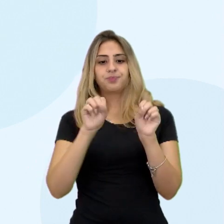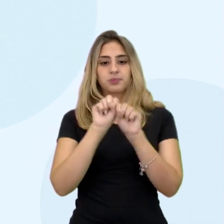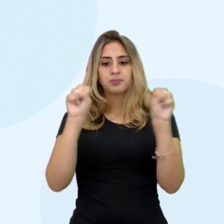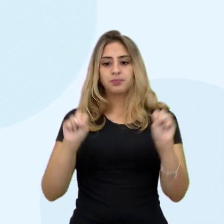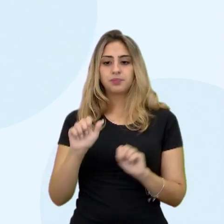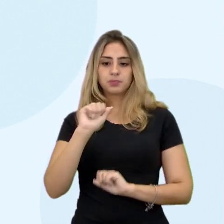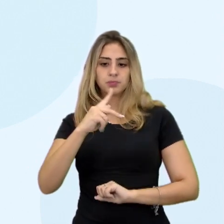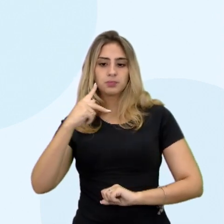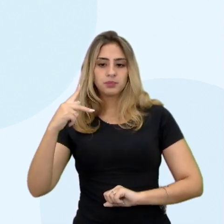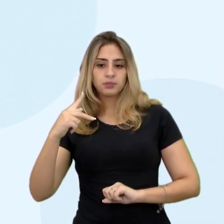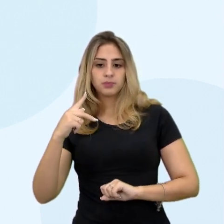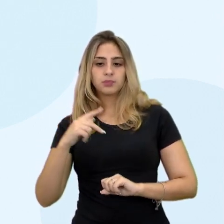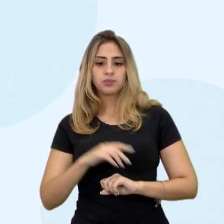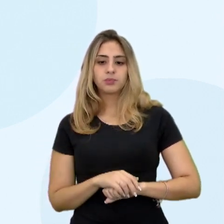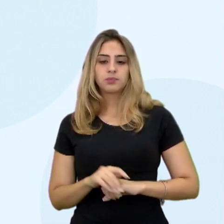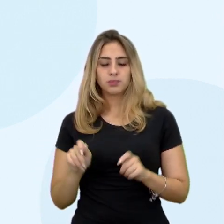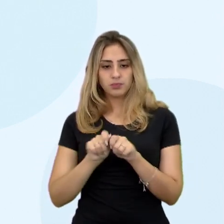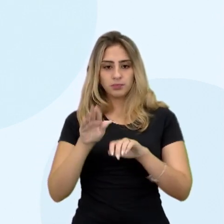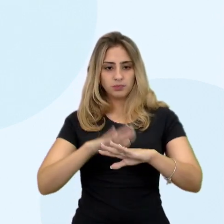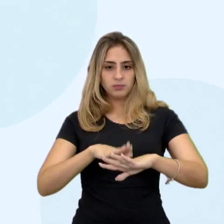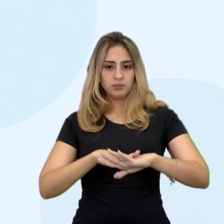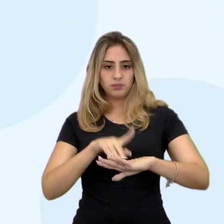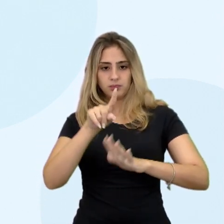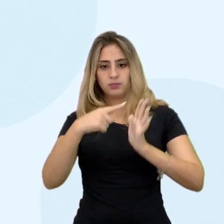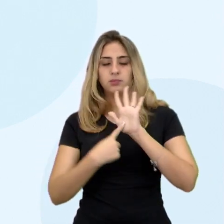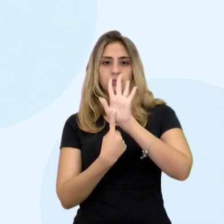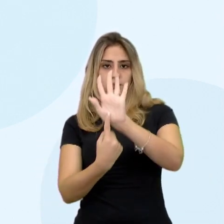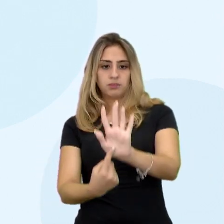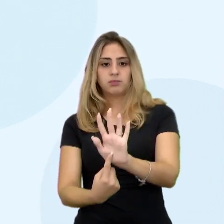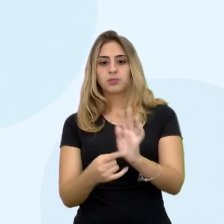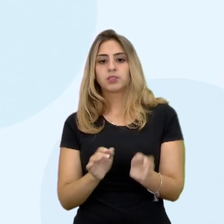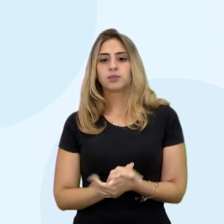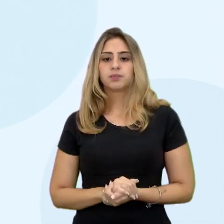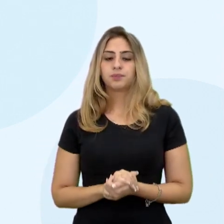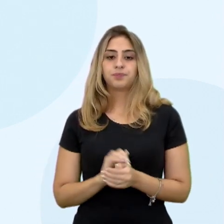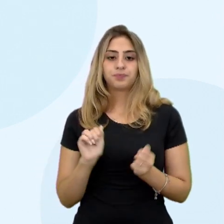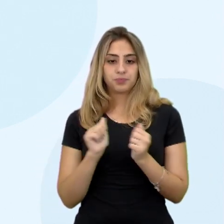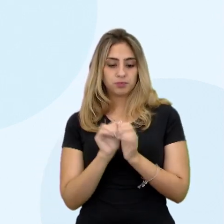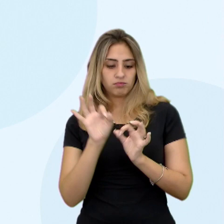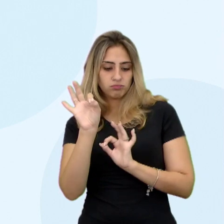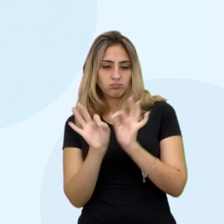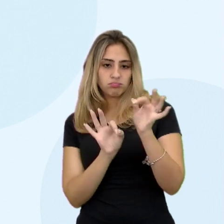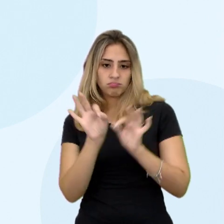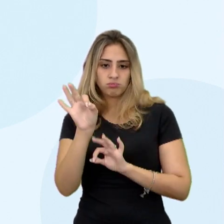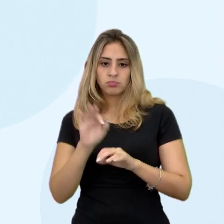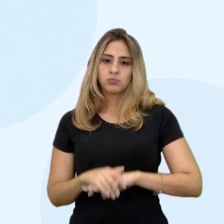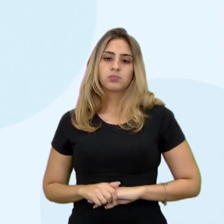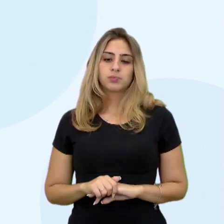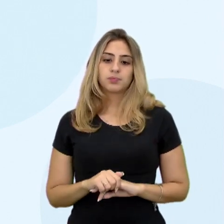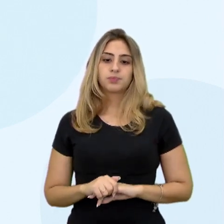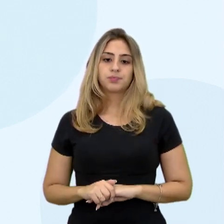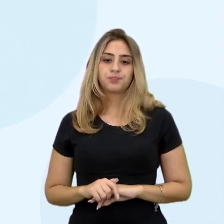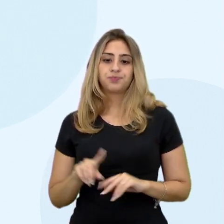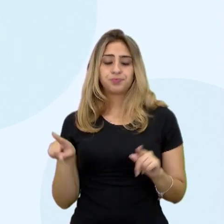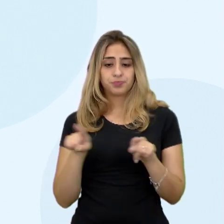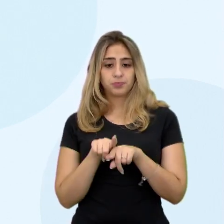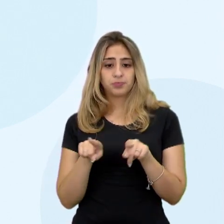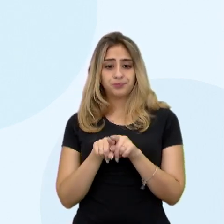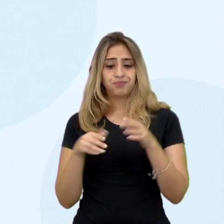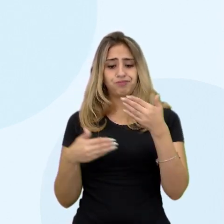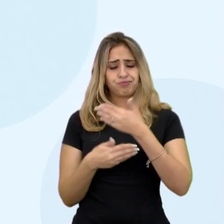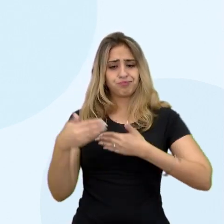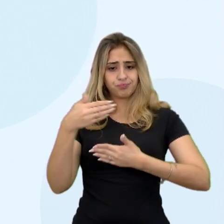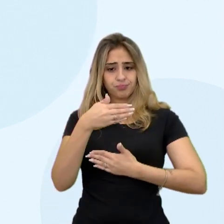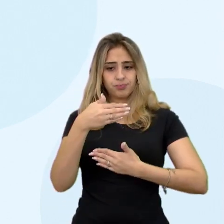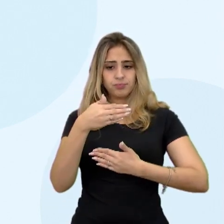um aplicativo da internet que faça esse tipo de apresentação assim com os esquemas, né? Isso. Usando PowerPoint também, se